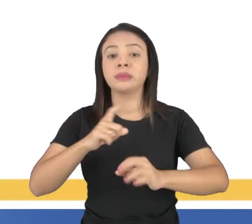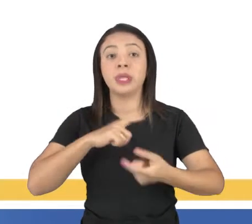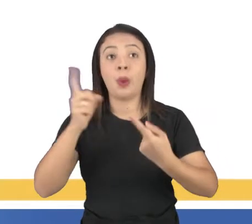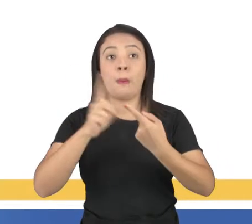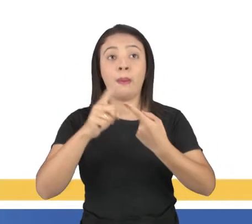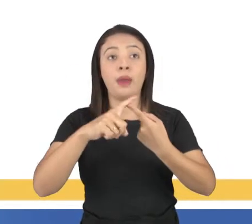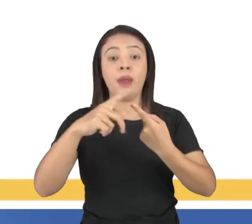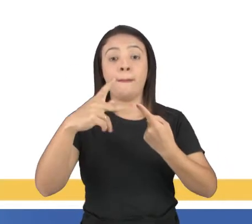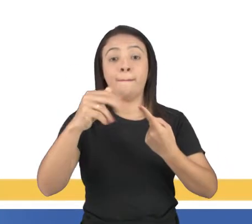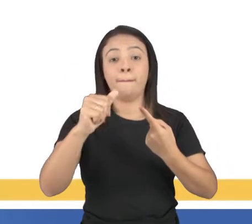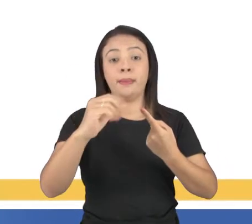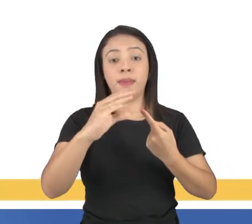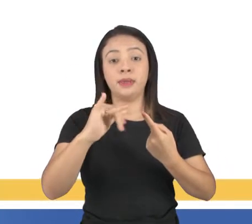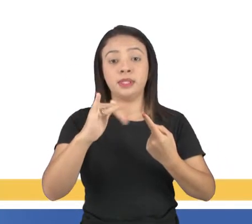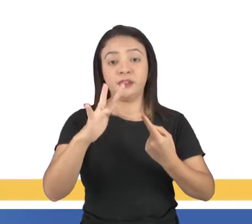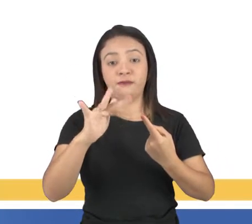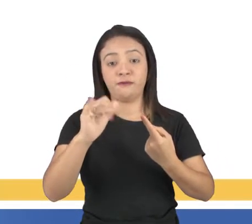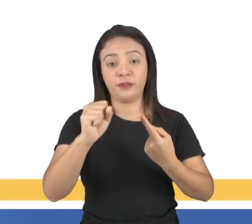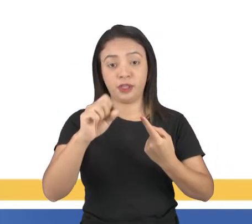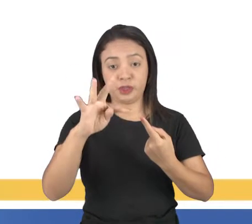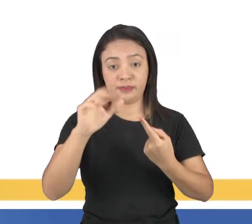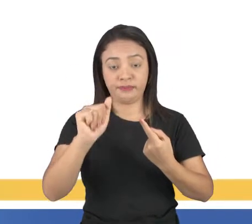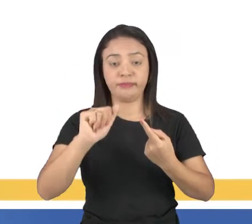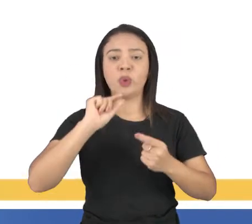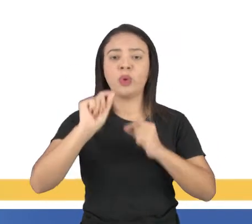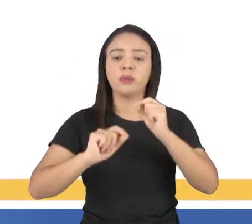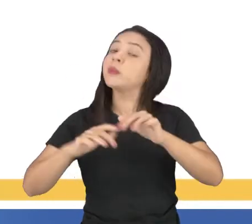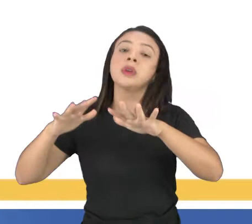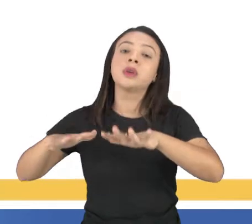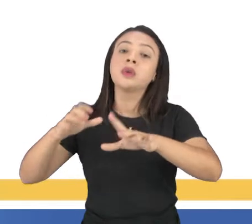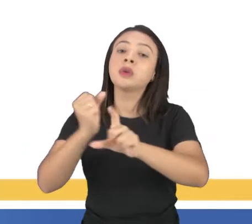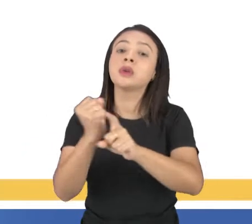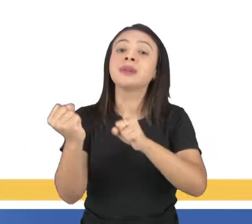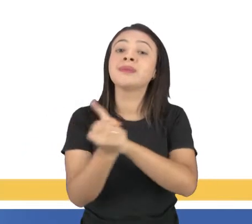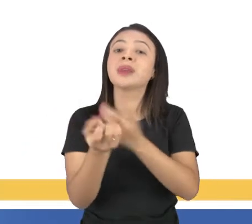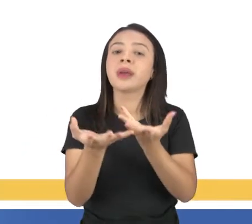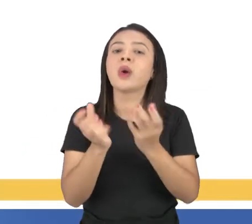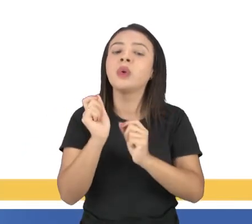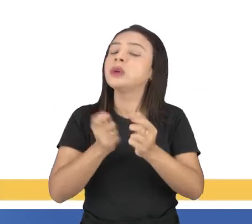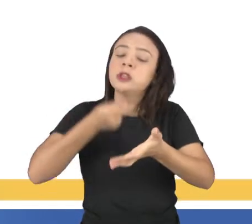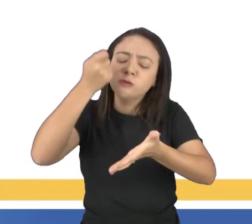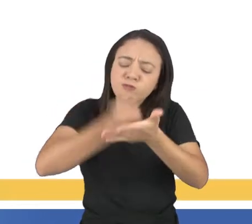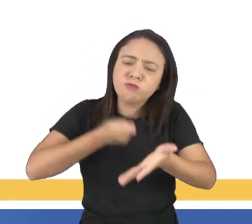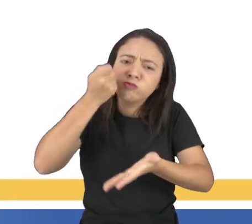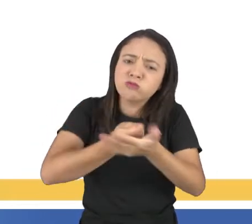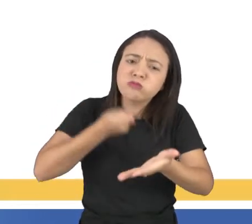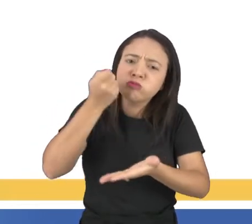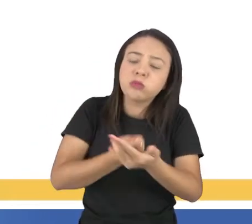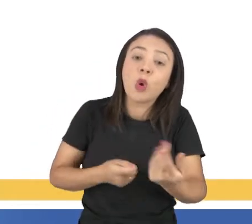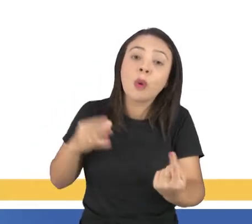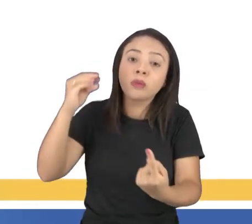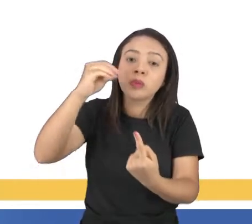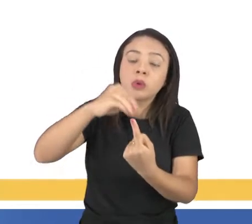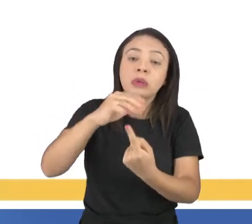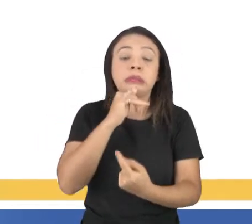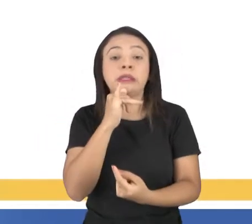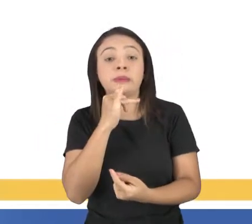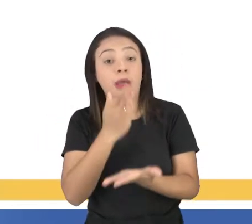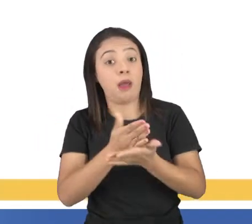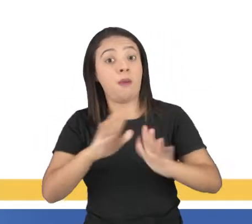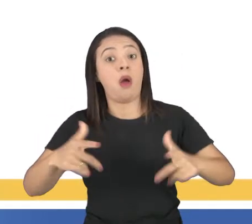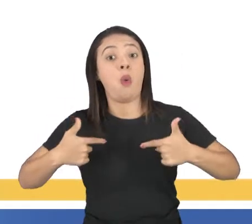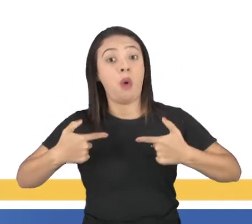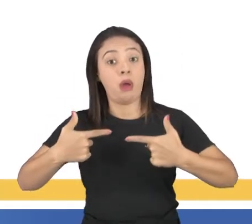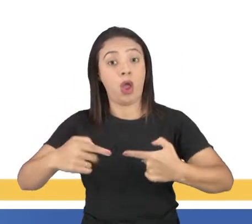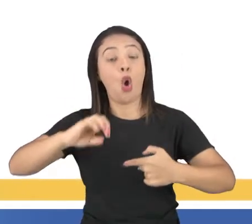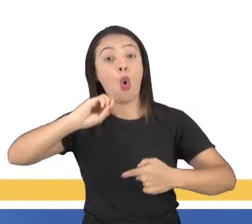pacifista. O que é o movimento pacifista? É um movimento social que busca lutar por ideais tais como o término de uma guerra em particular, ou